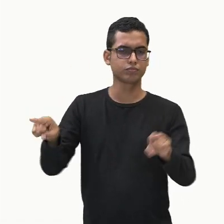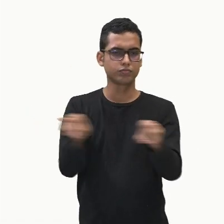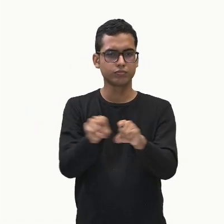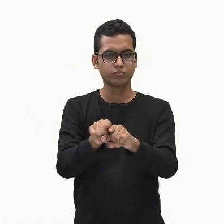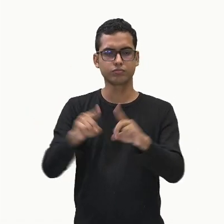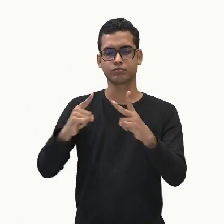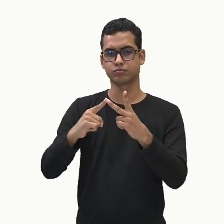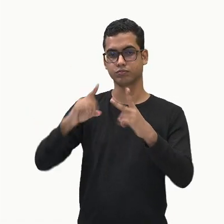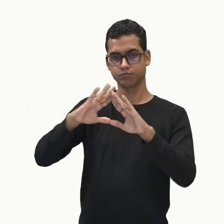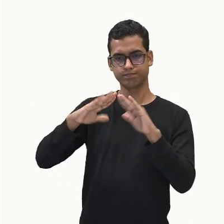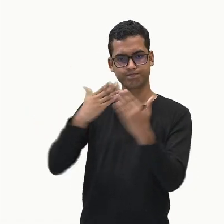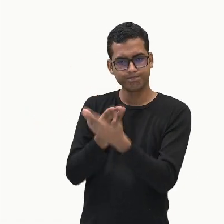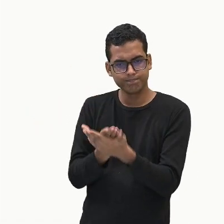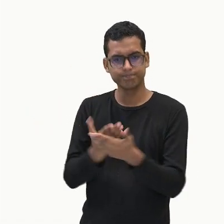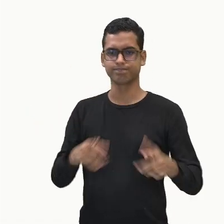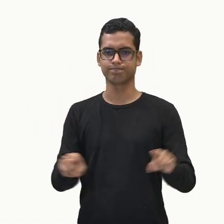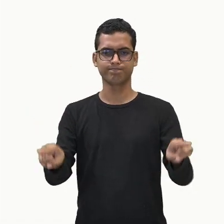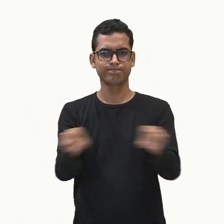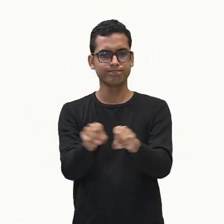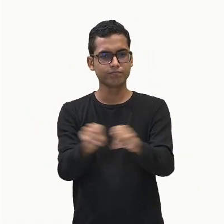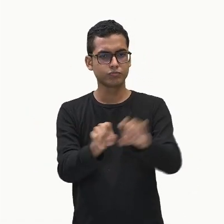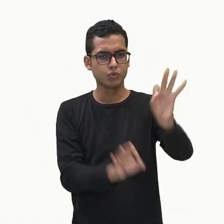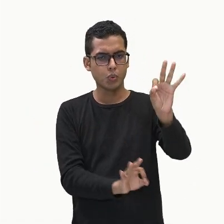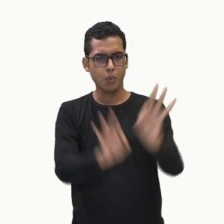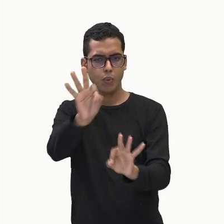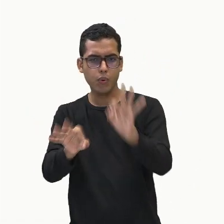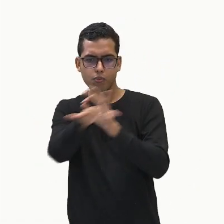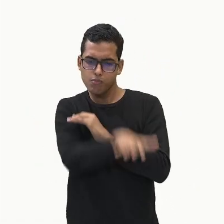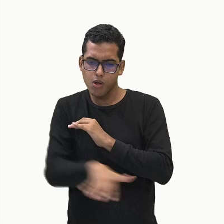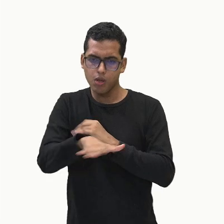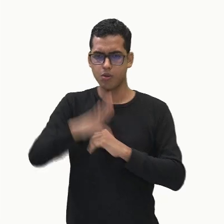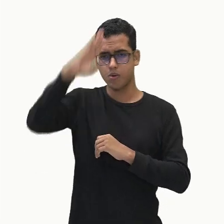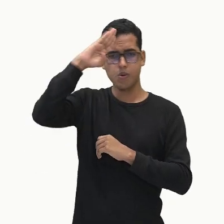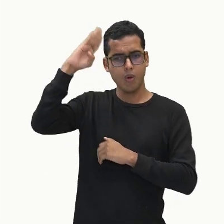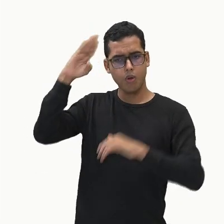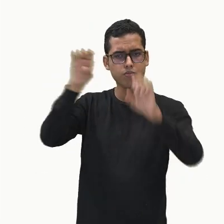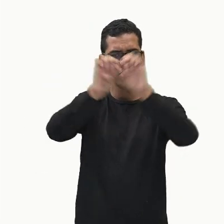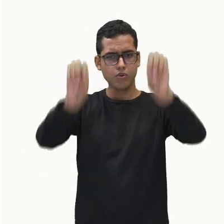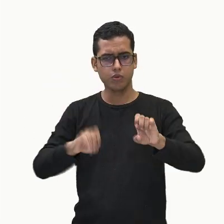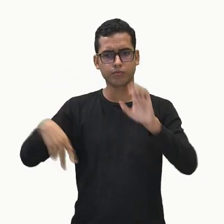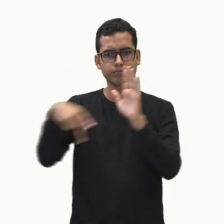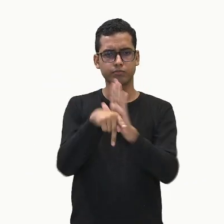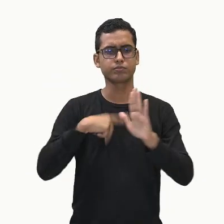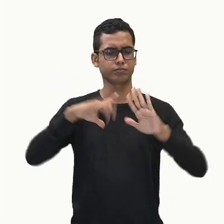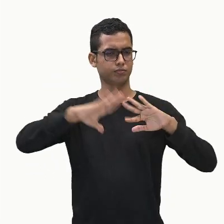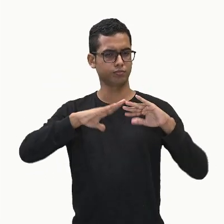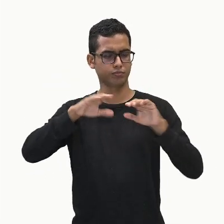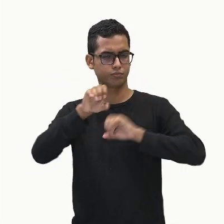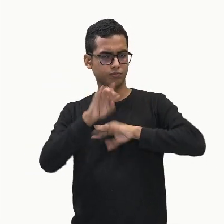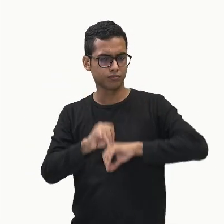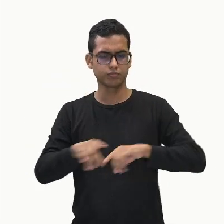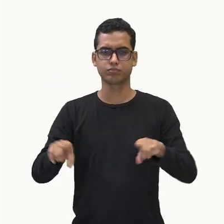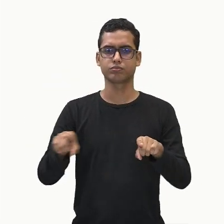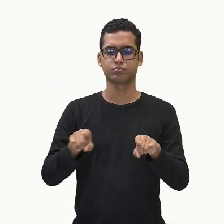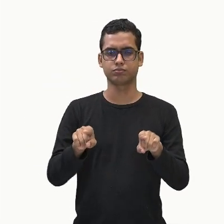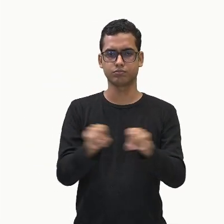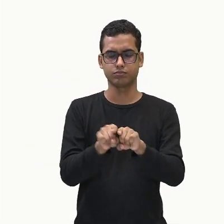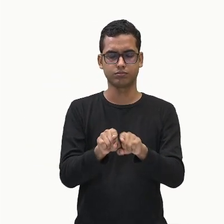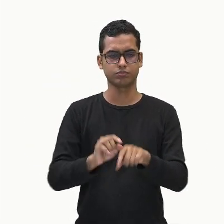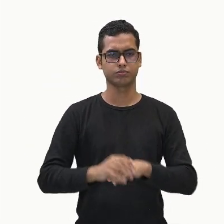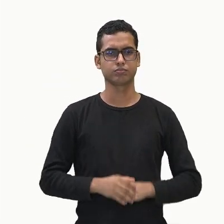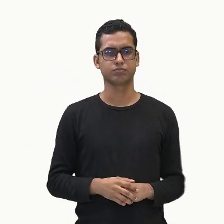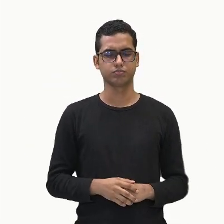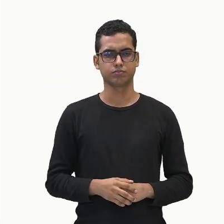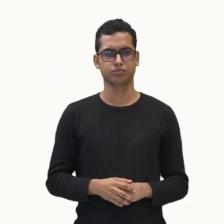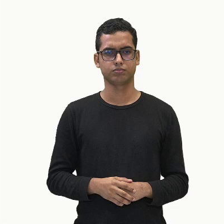ele faz toda essa organização estrutural da educação. Então, foram alguns